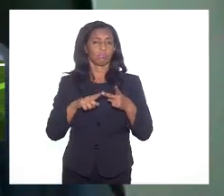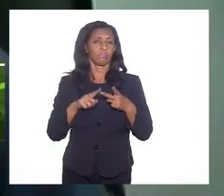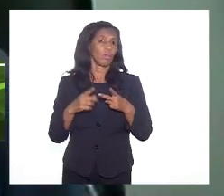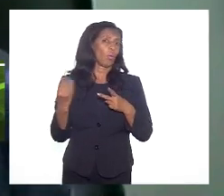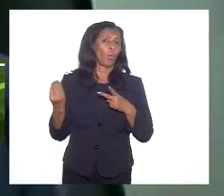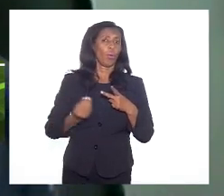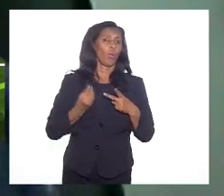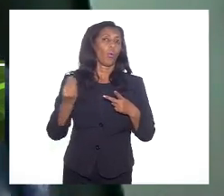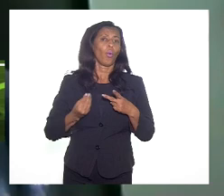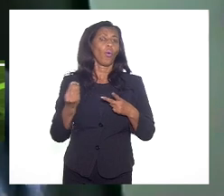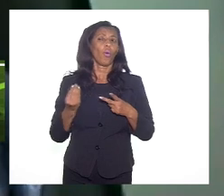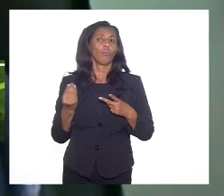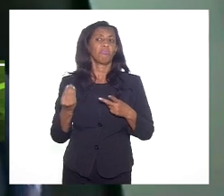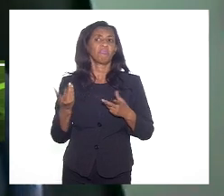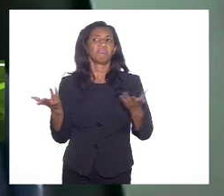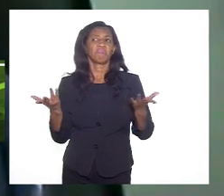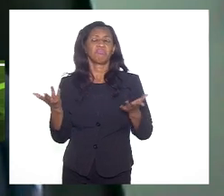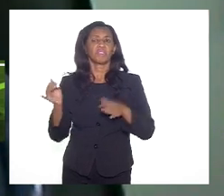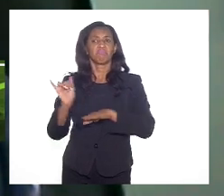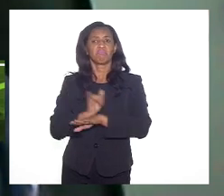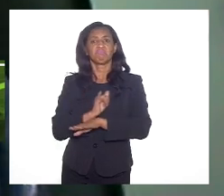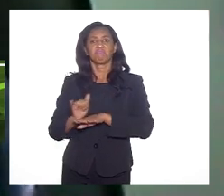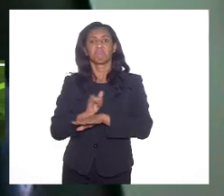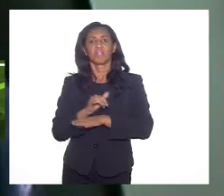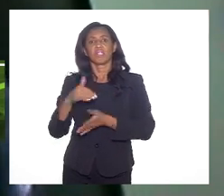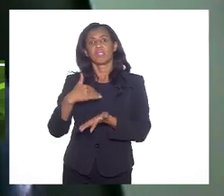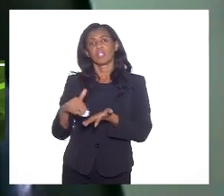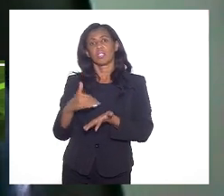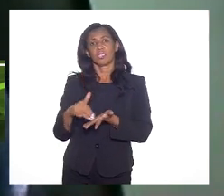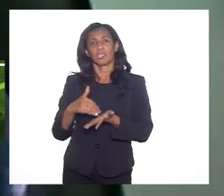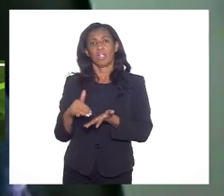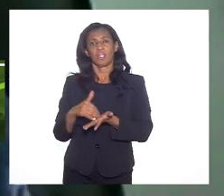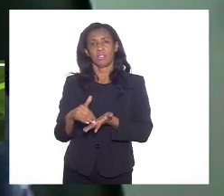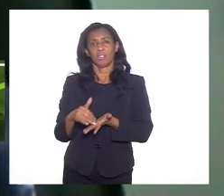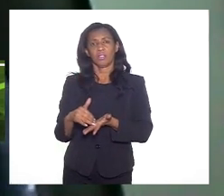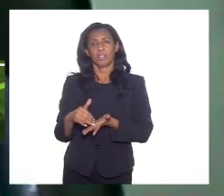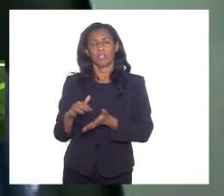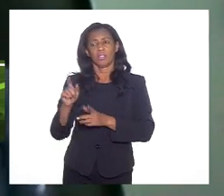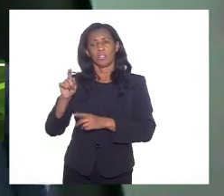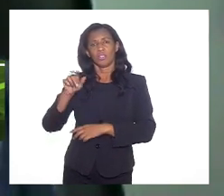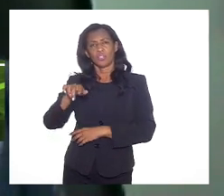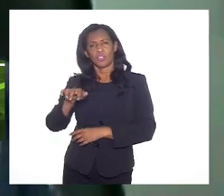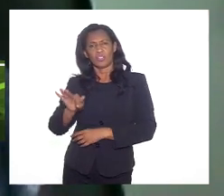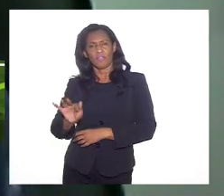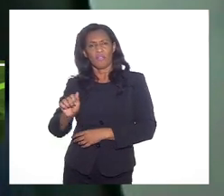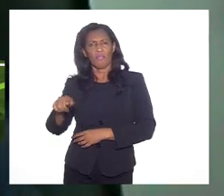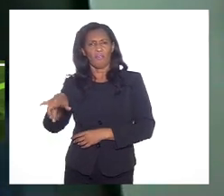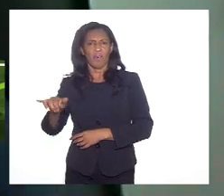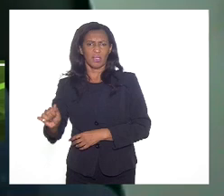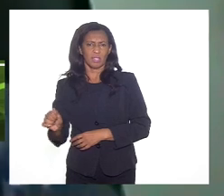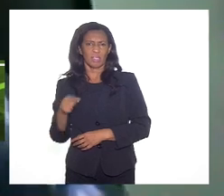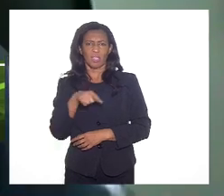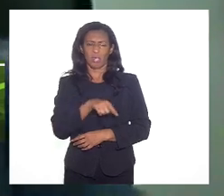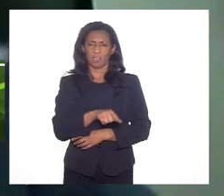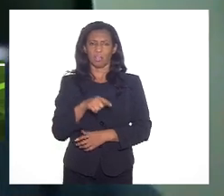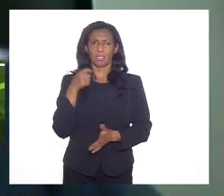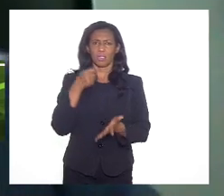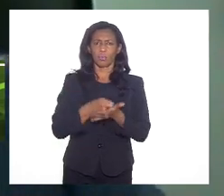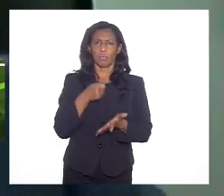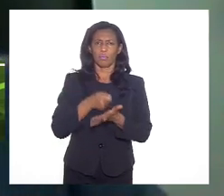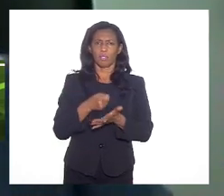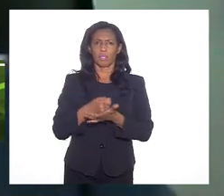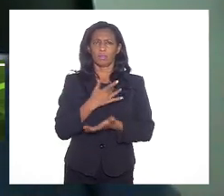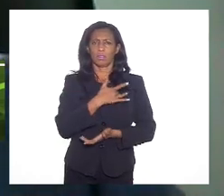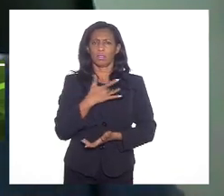como se desenha no plano da Secretaria de Fazenda o cumprimento das rubricas obrigatórias